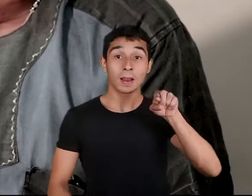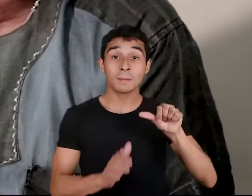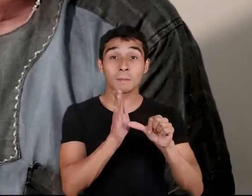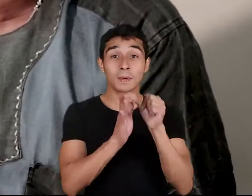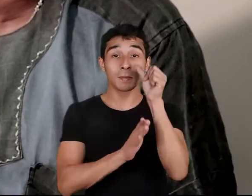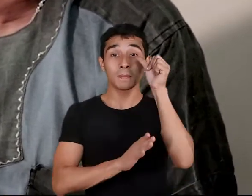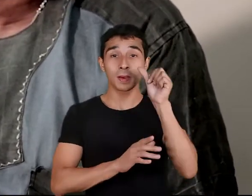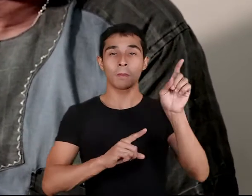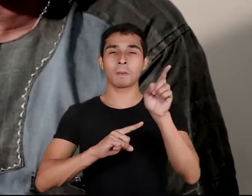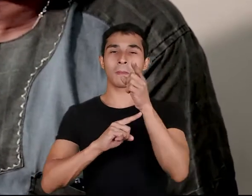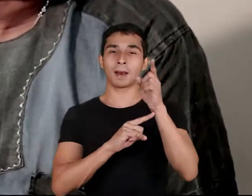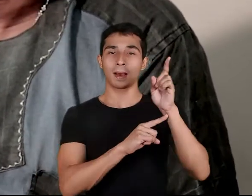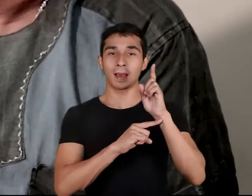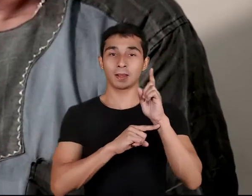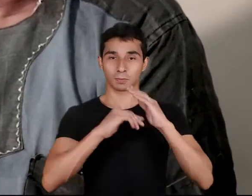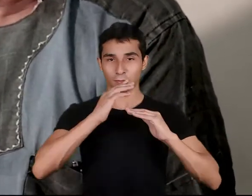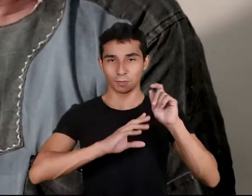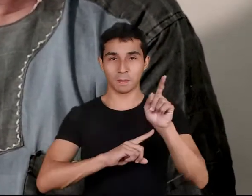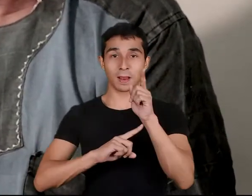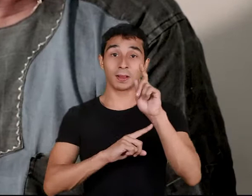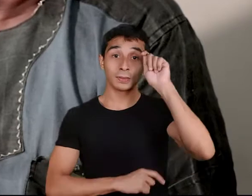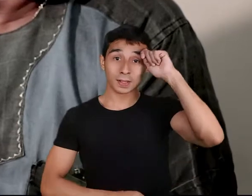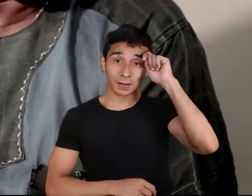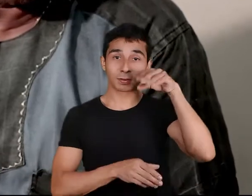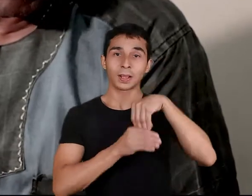negro do Teatro Municipal de São Paulo, né?